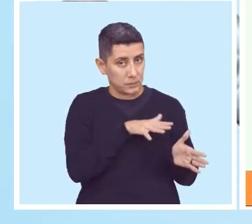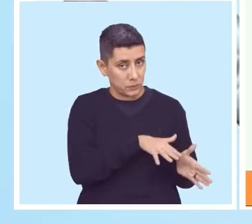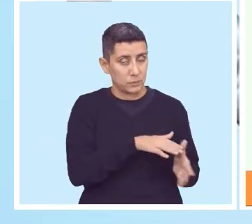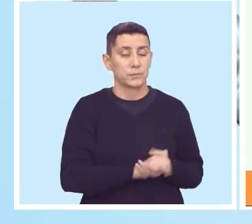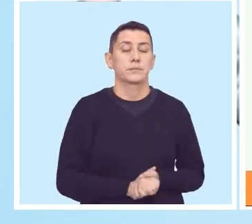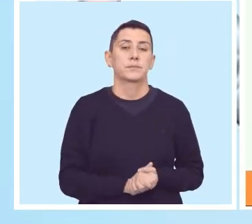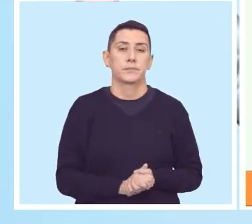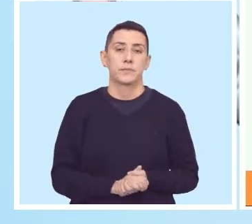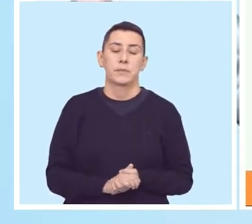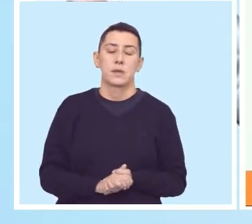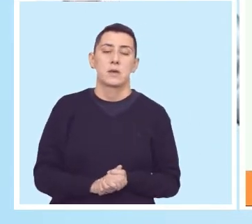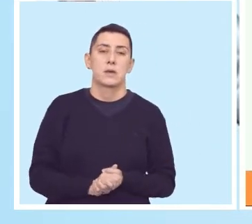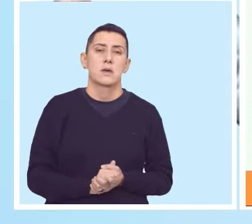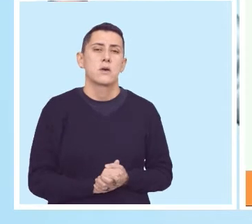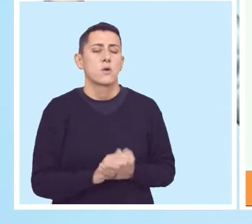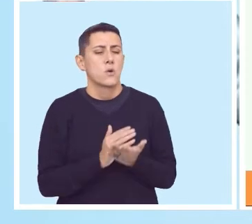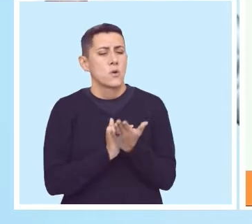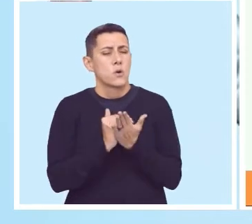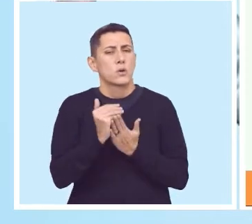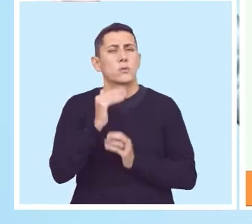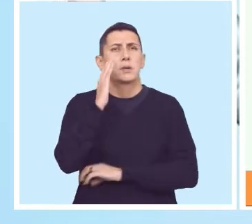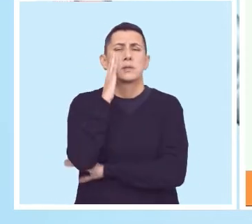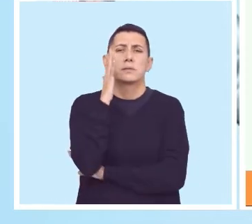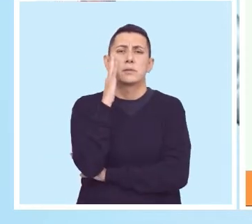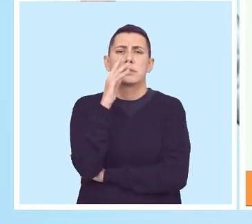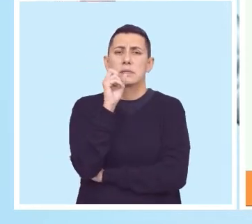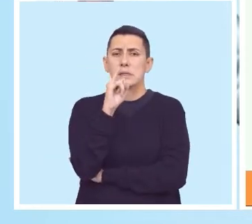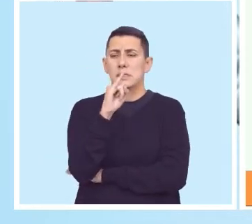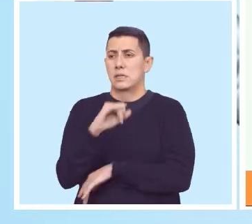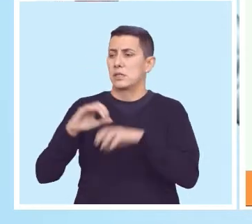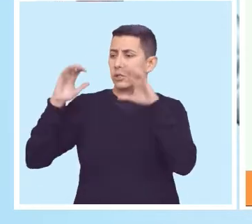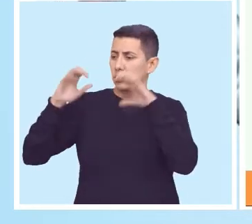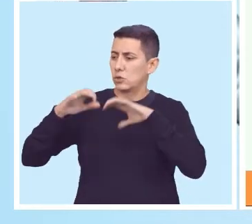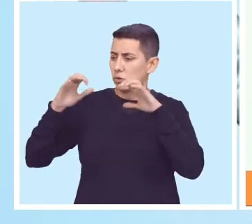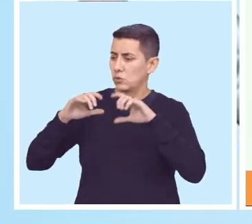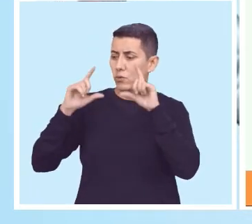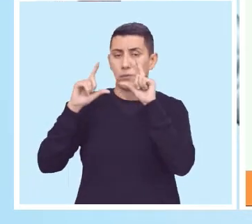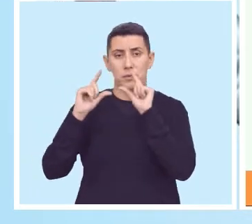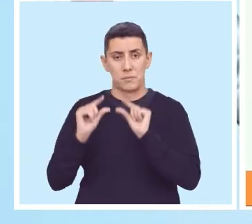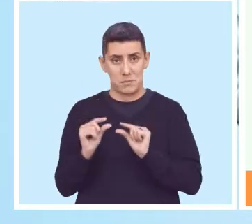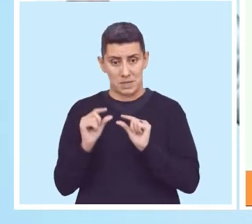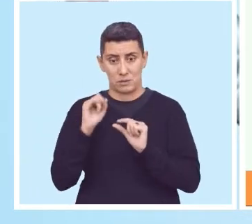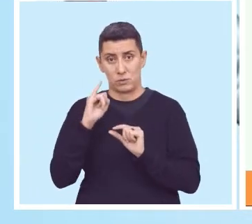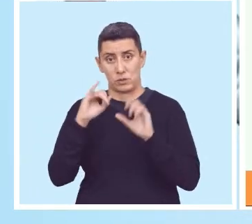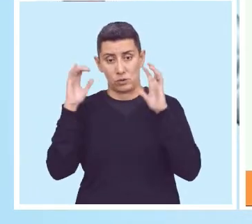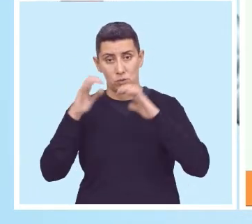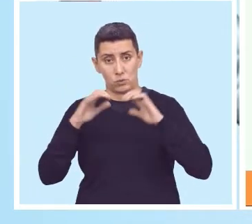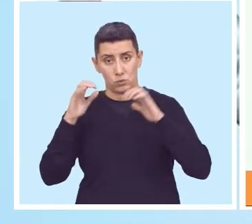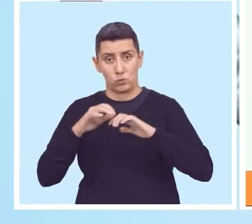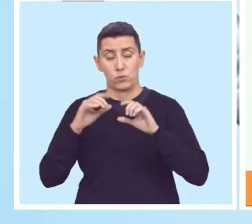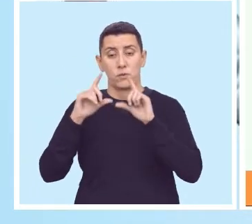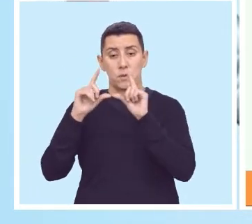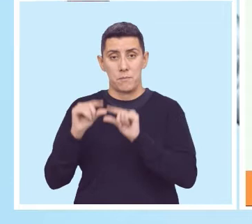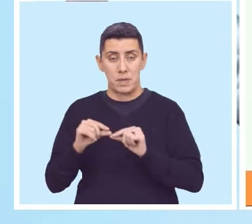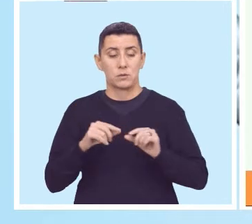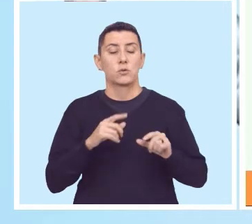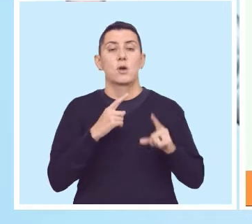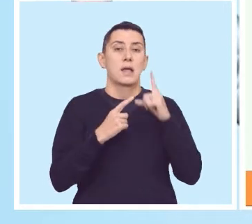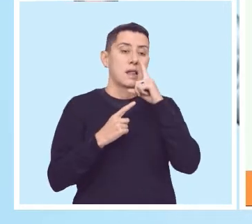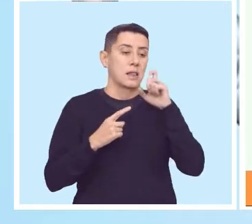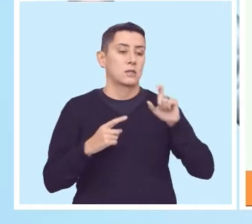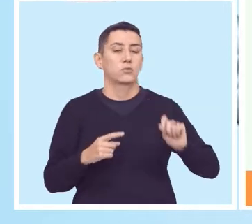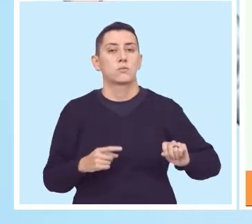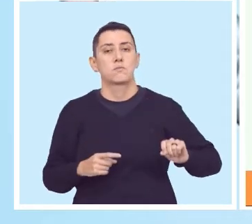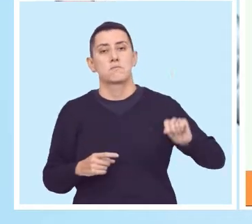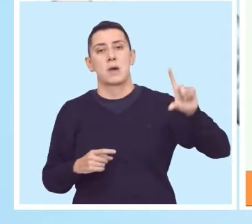aquela nossa conclusão, quanto menos chove, quanto menor a taxa de chuva, maior a poluição. O